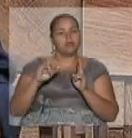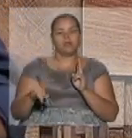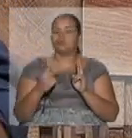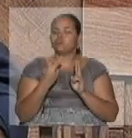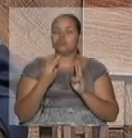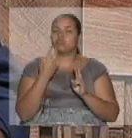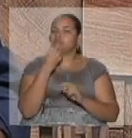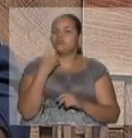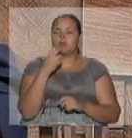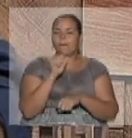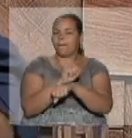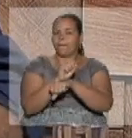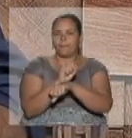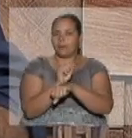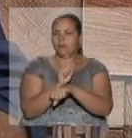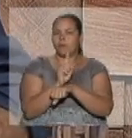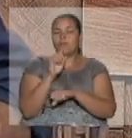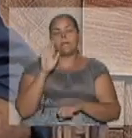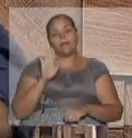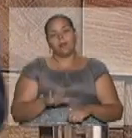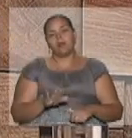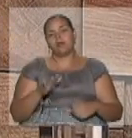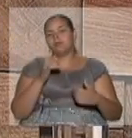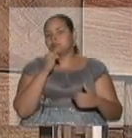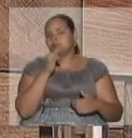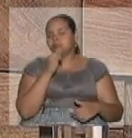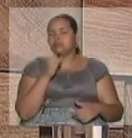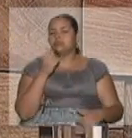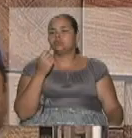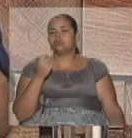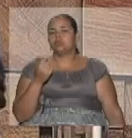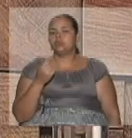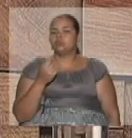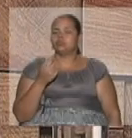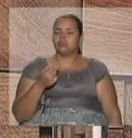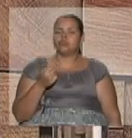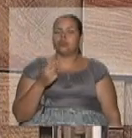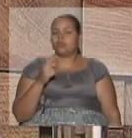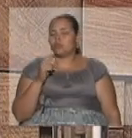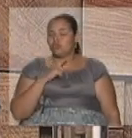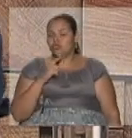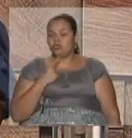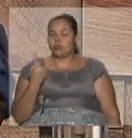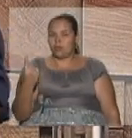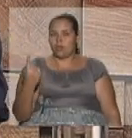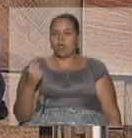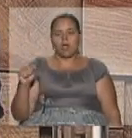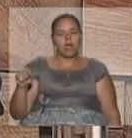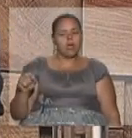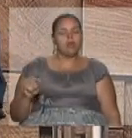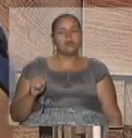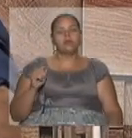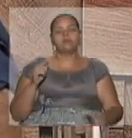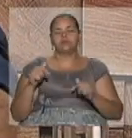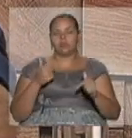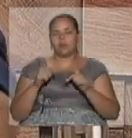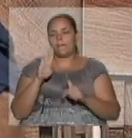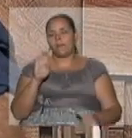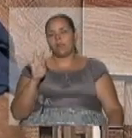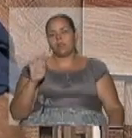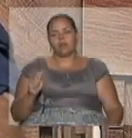mas ficava um pouco assim, como havia exclusividade com a Bethânia, a